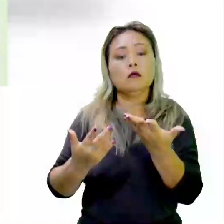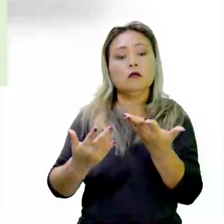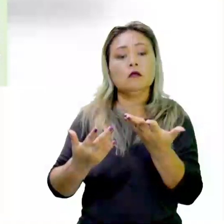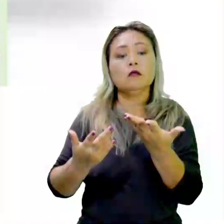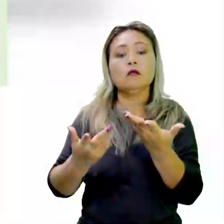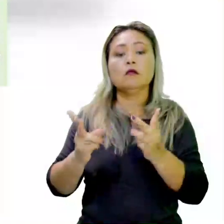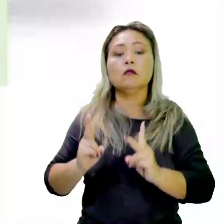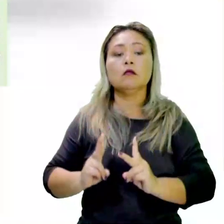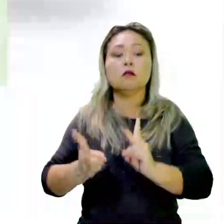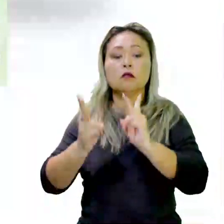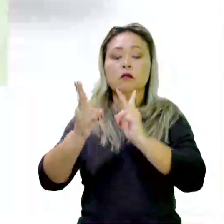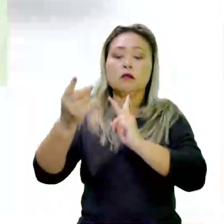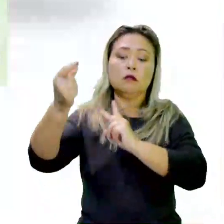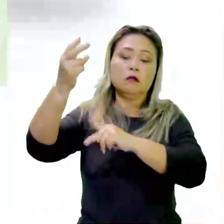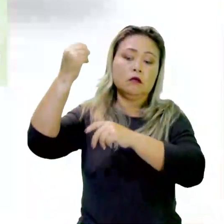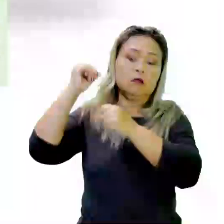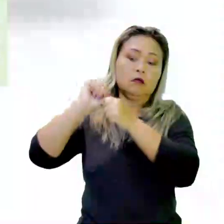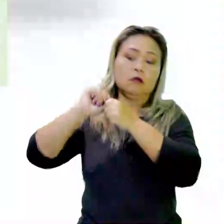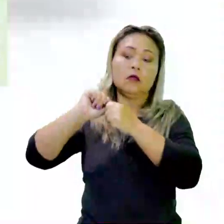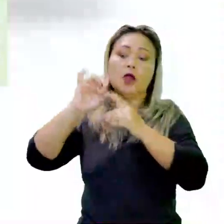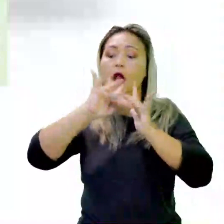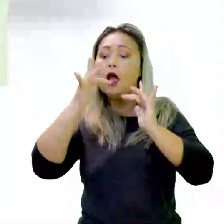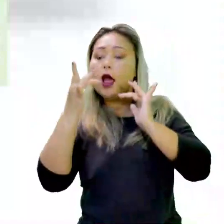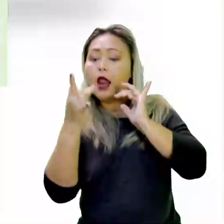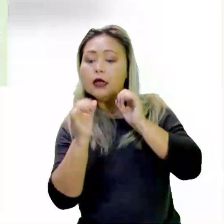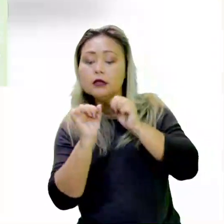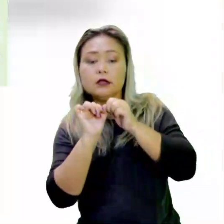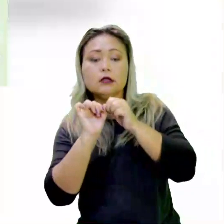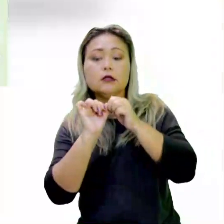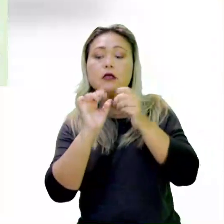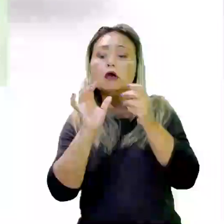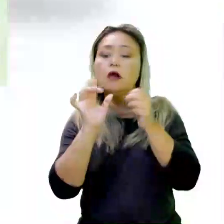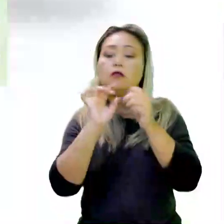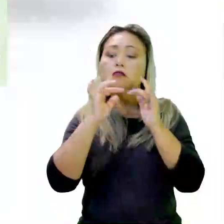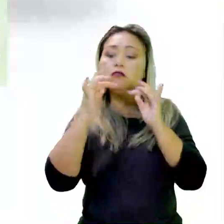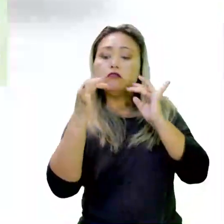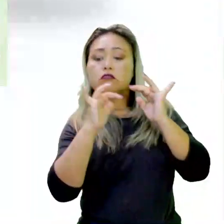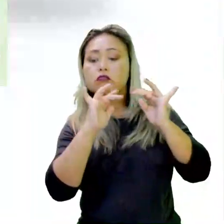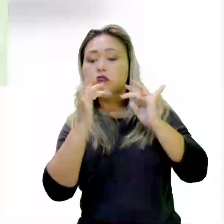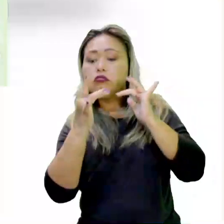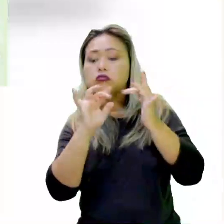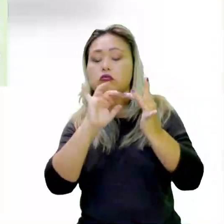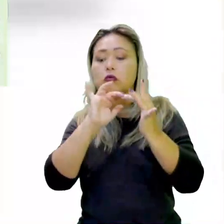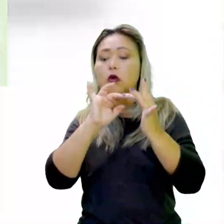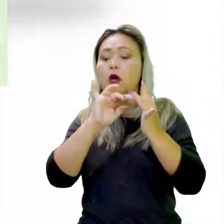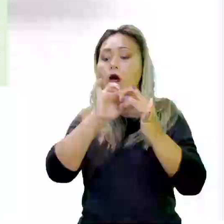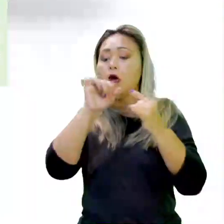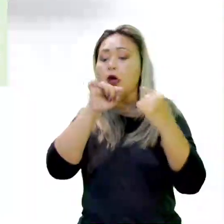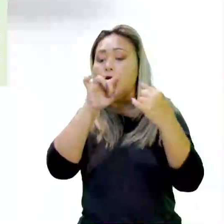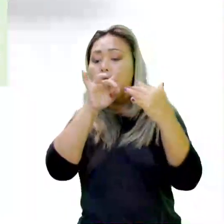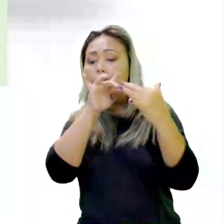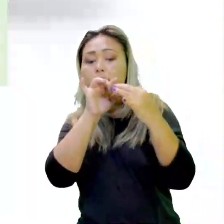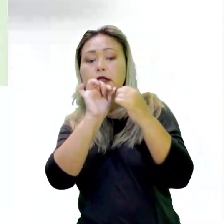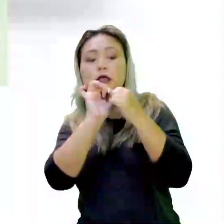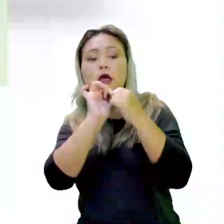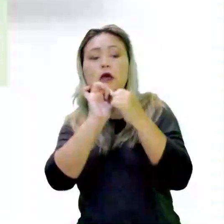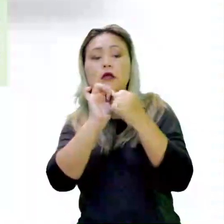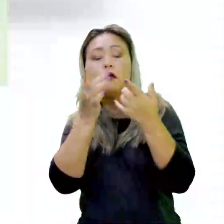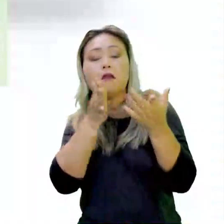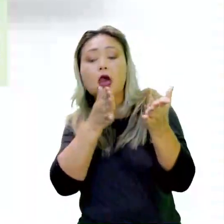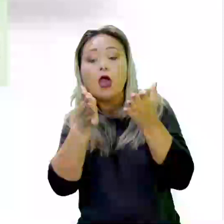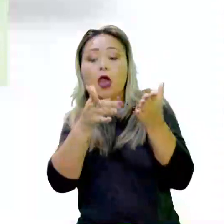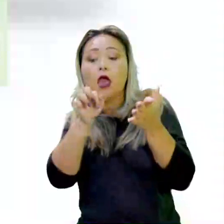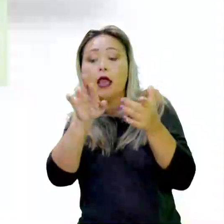pegando valores da antiguidade clássica, da arte do período greco-romano. Exato. Por isso que